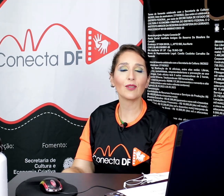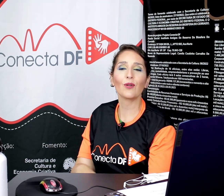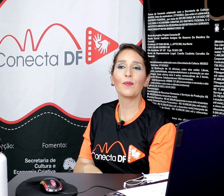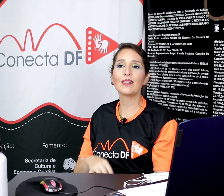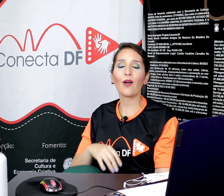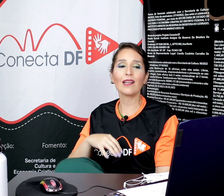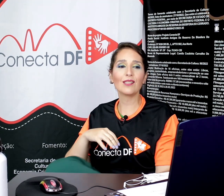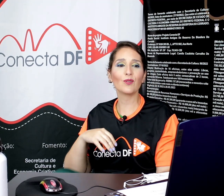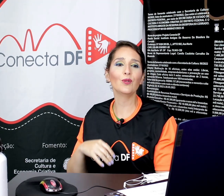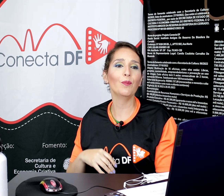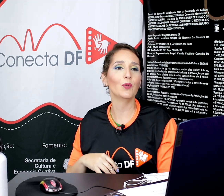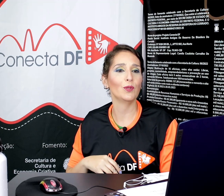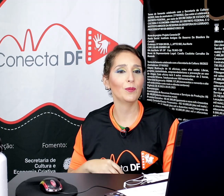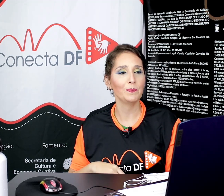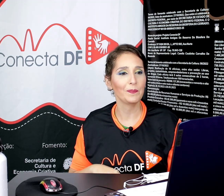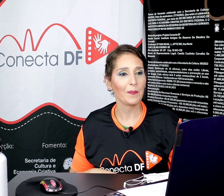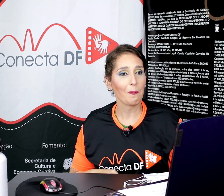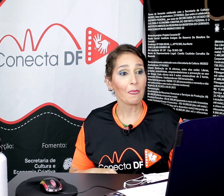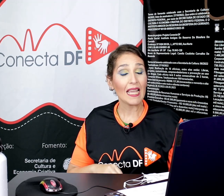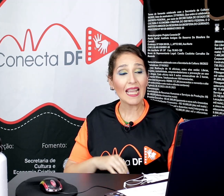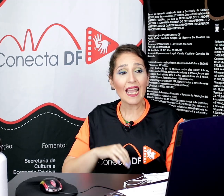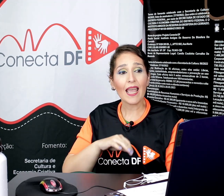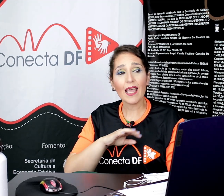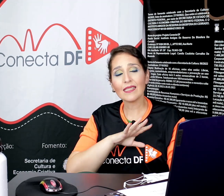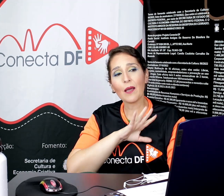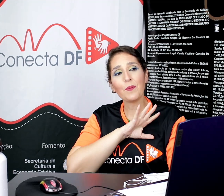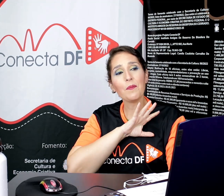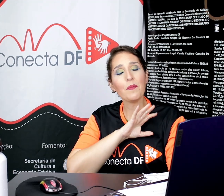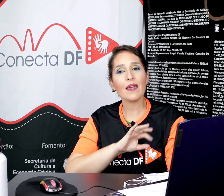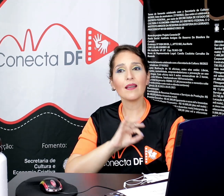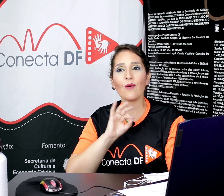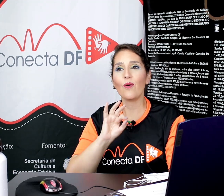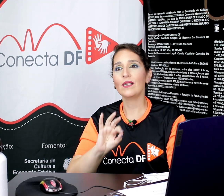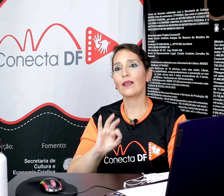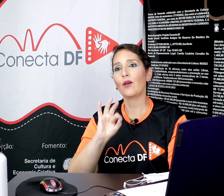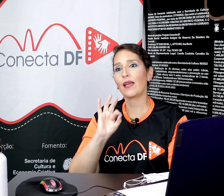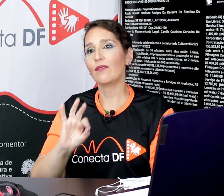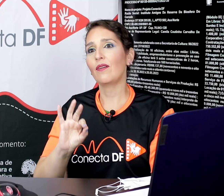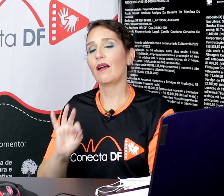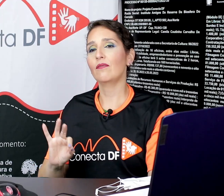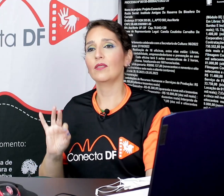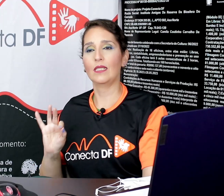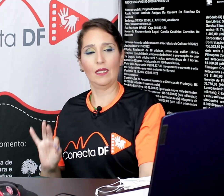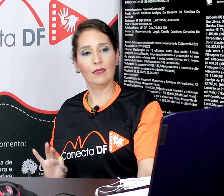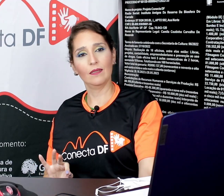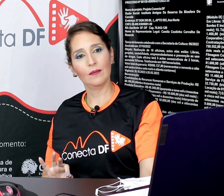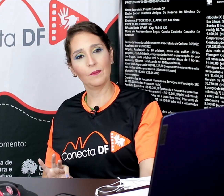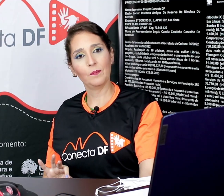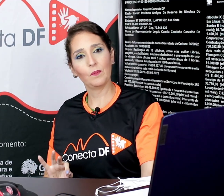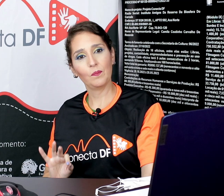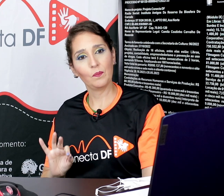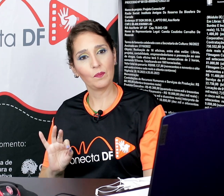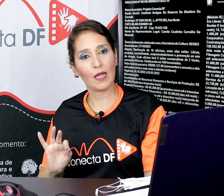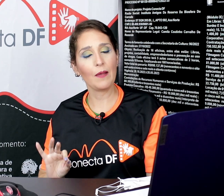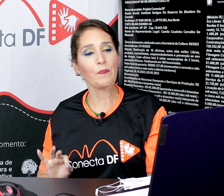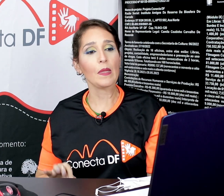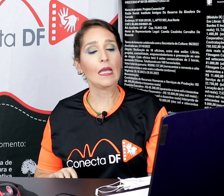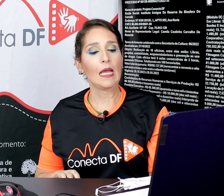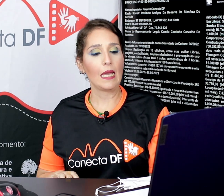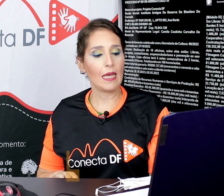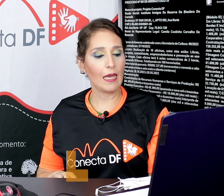que entrou numa escola de surdo-mudo. Essa é a primeira coisa que eu quero falar com vocês,